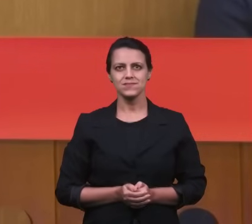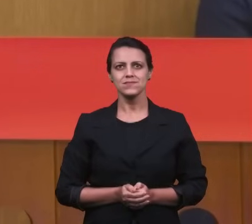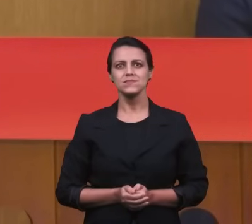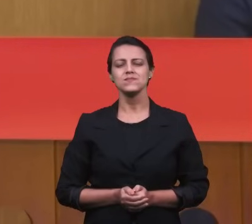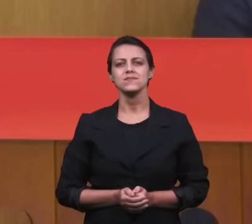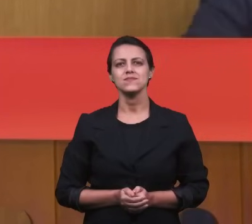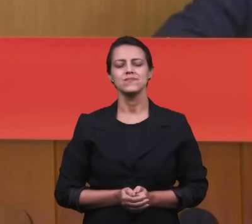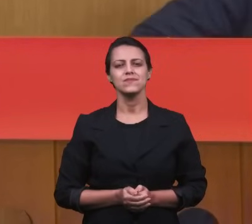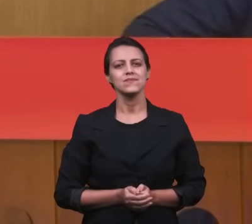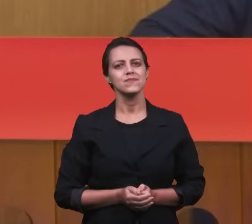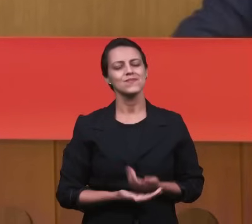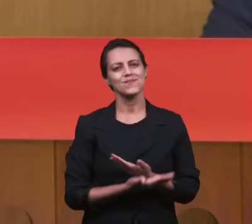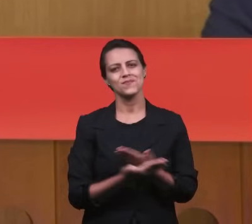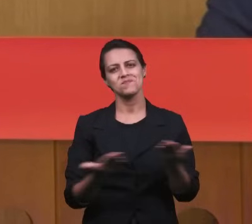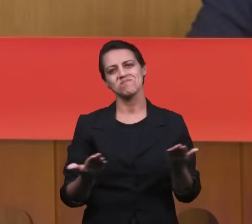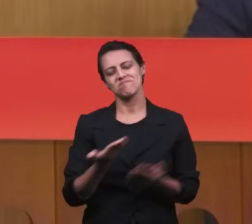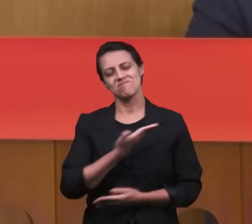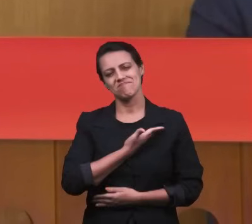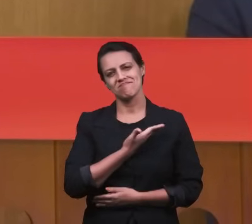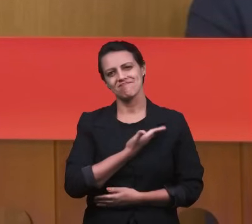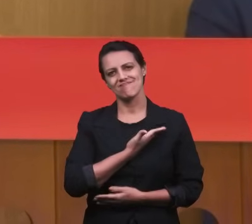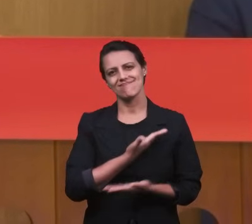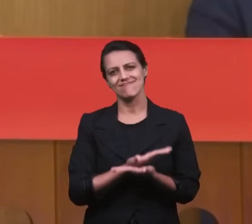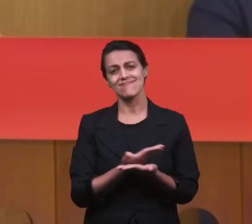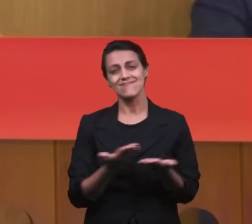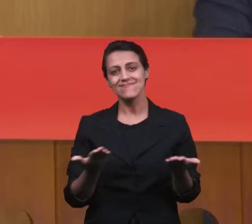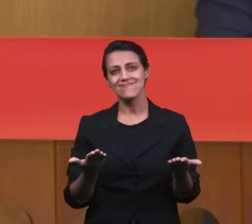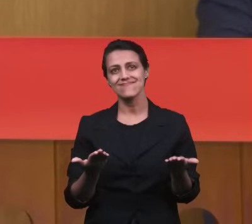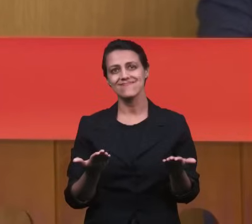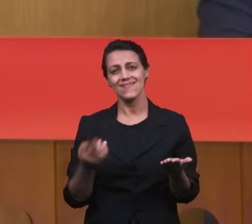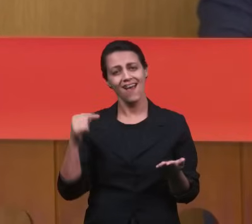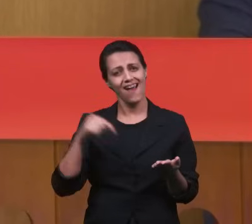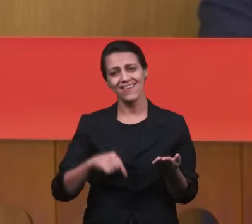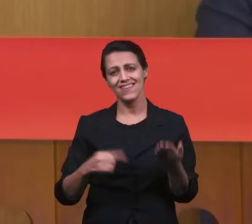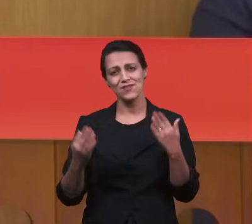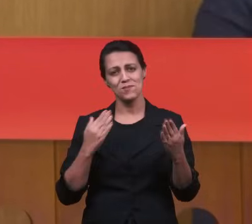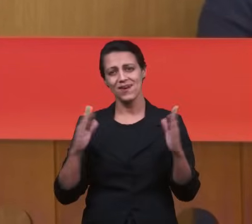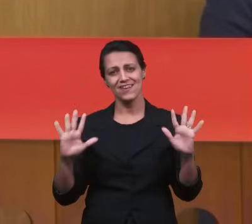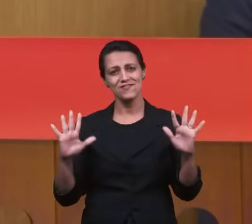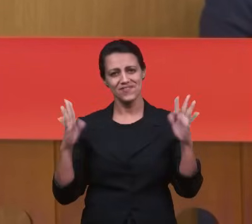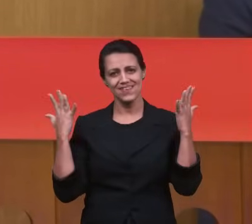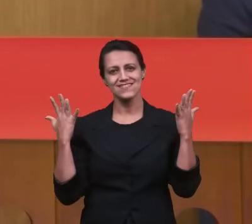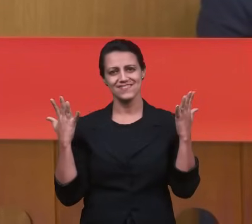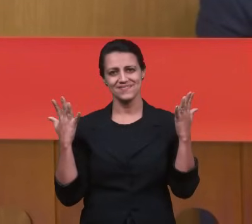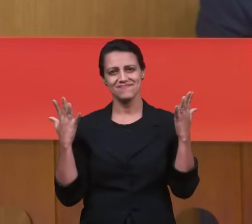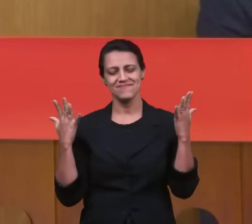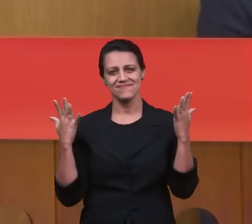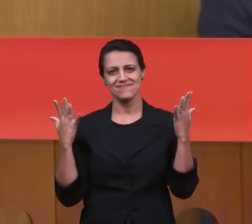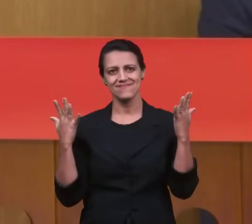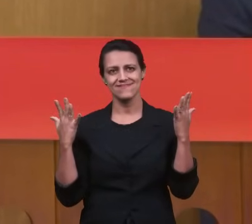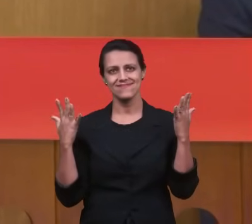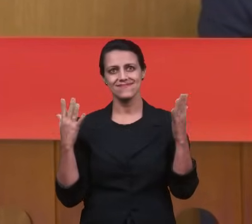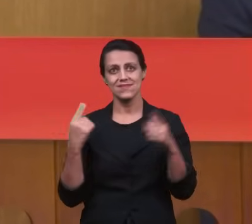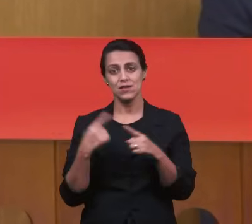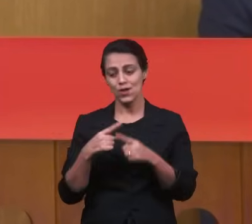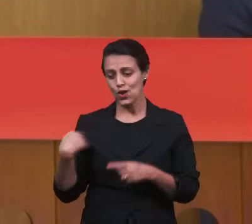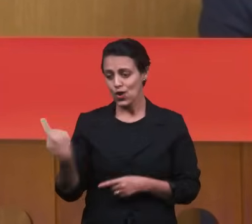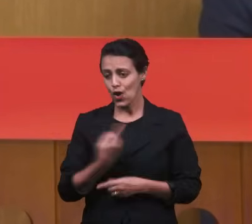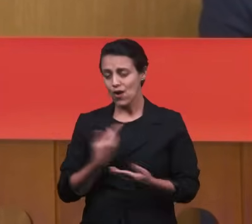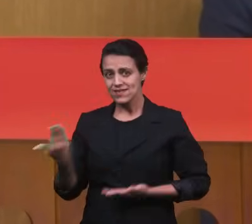Meus irmãos, meus amigos, estamos numa festa. A igreja, ela tem um